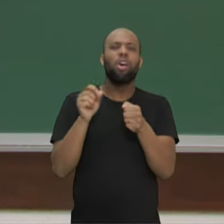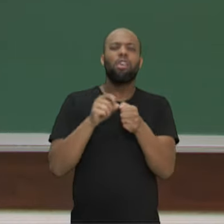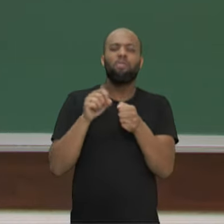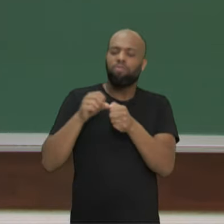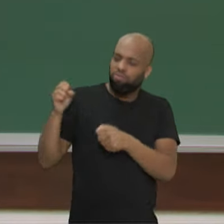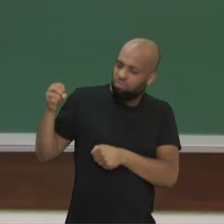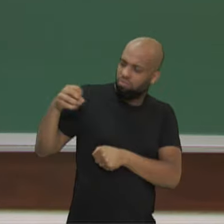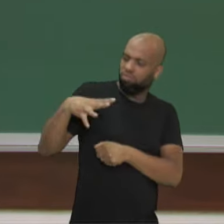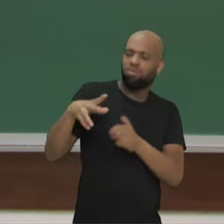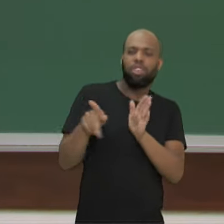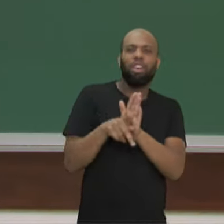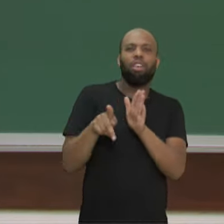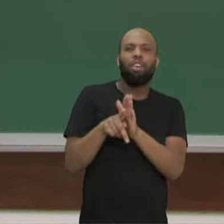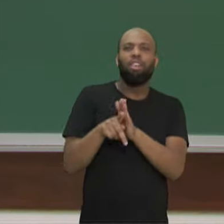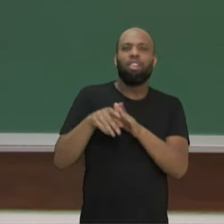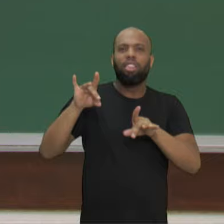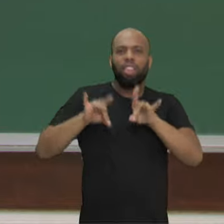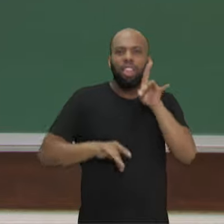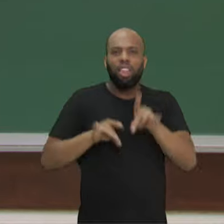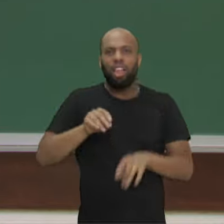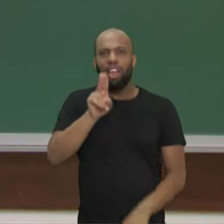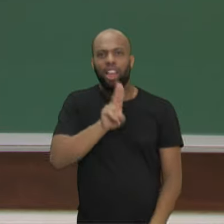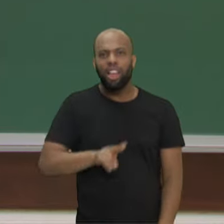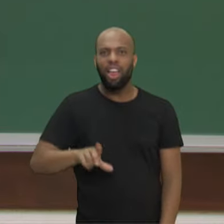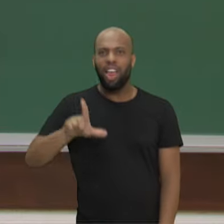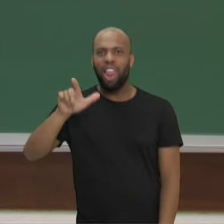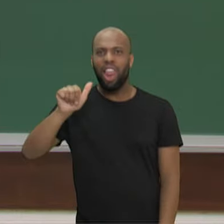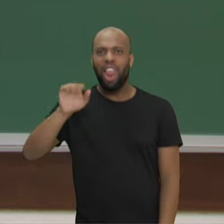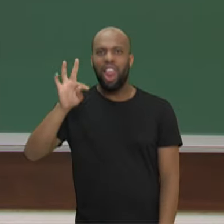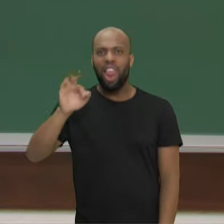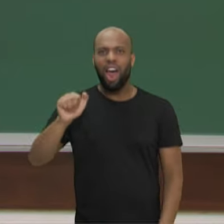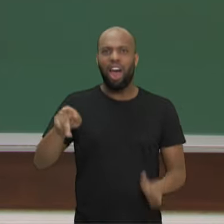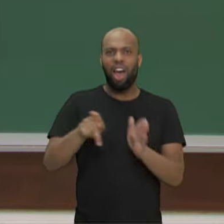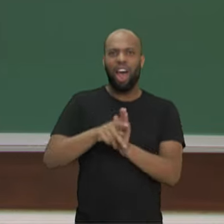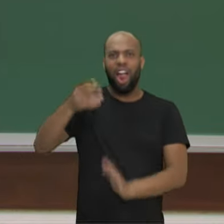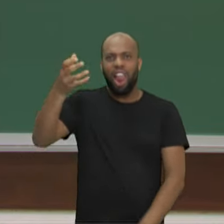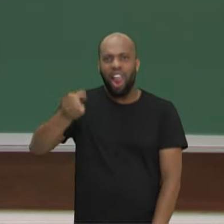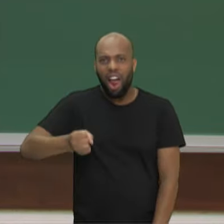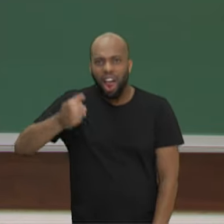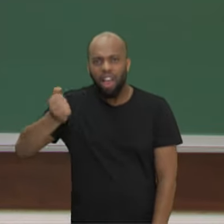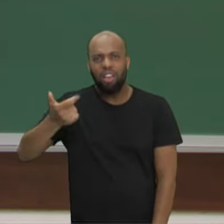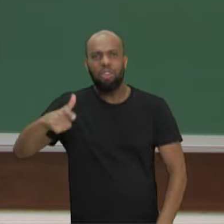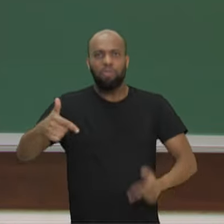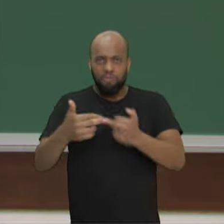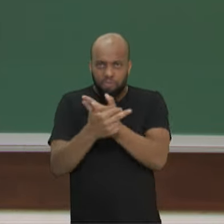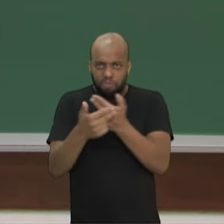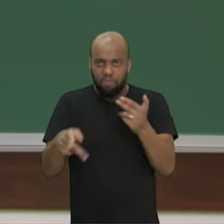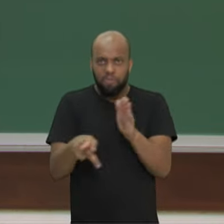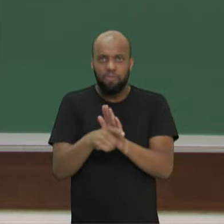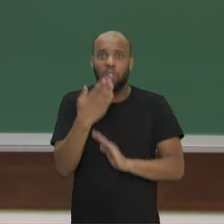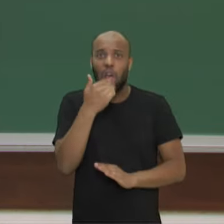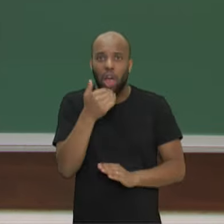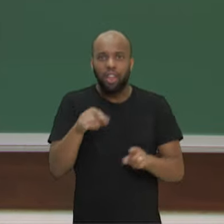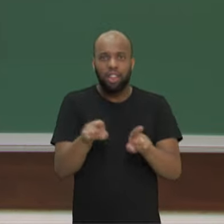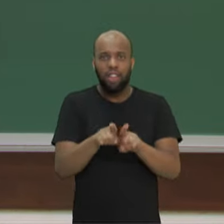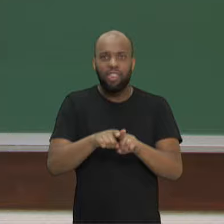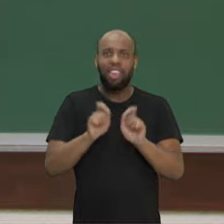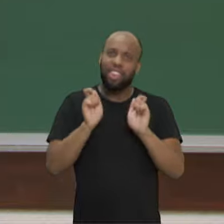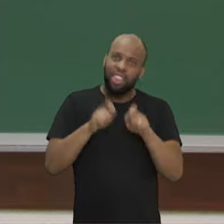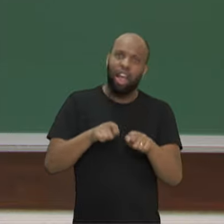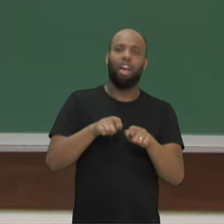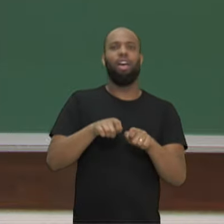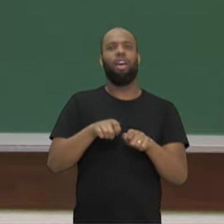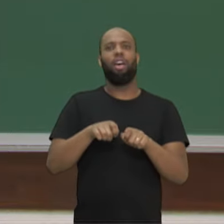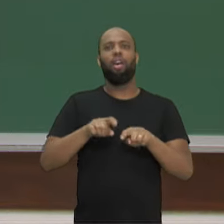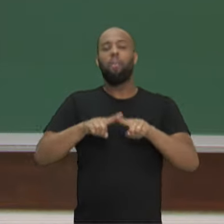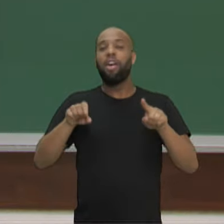latas, não é? Latas de leite, enfim, de farinhas. Dá para fazer, mas é claro, se